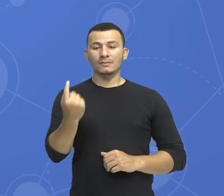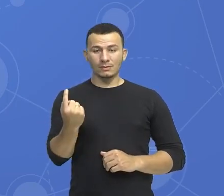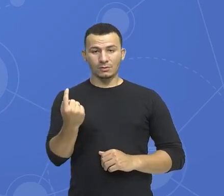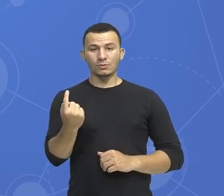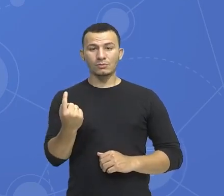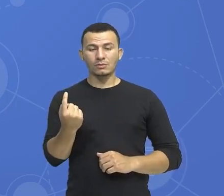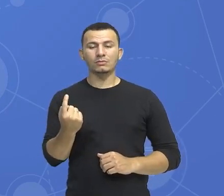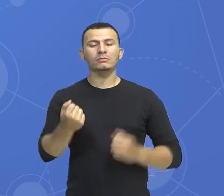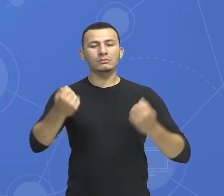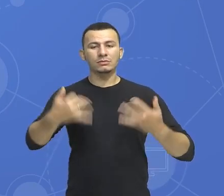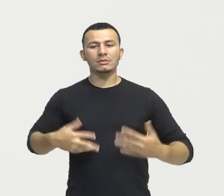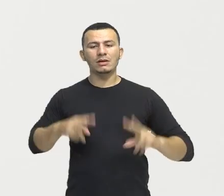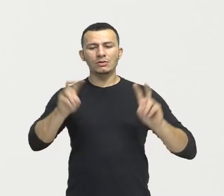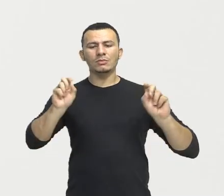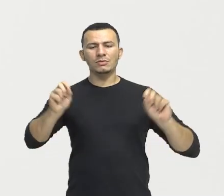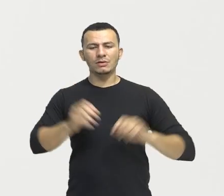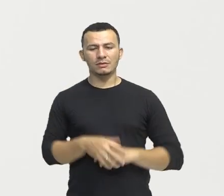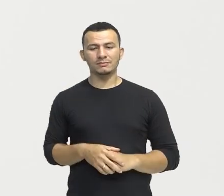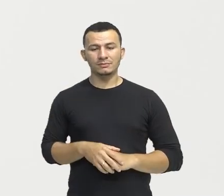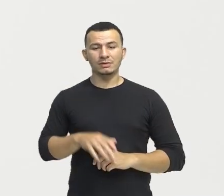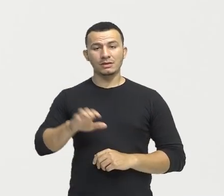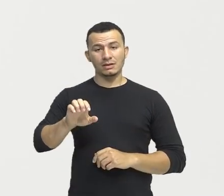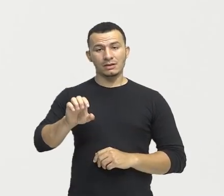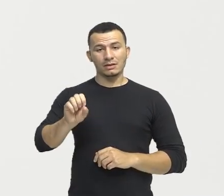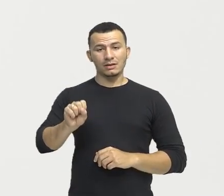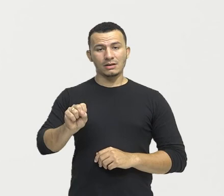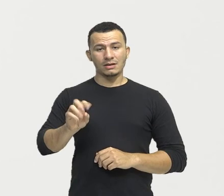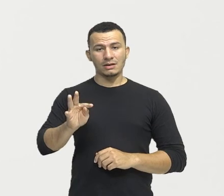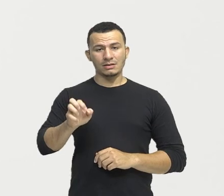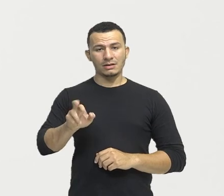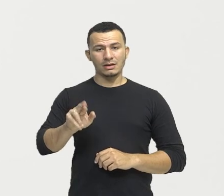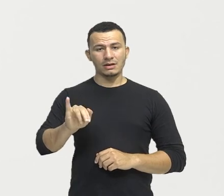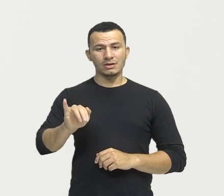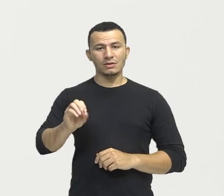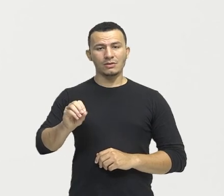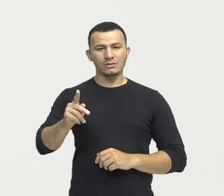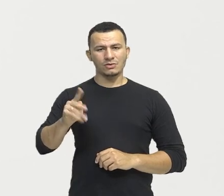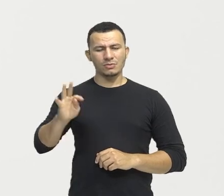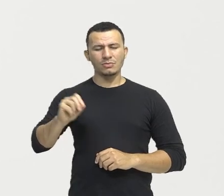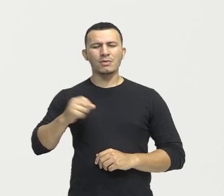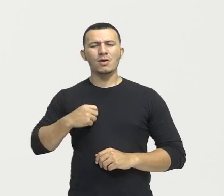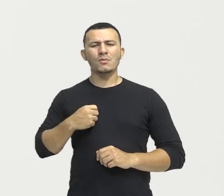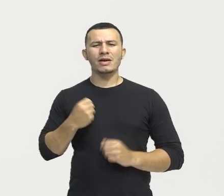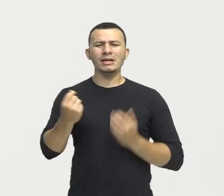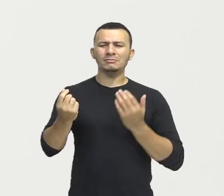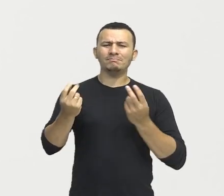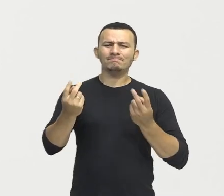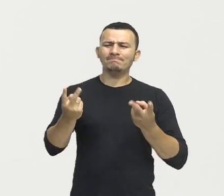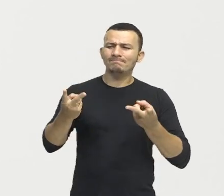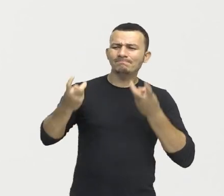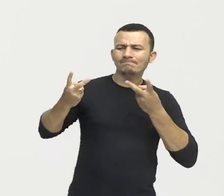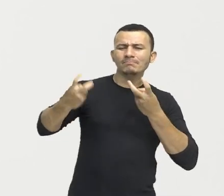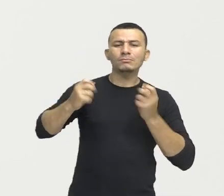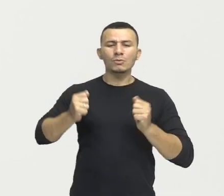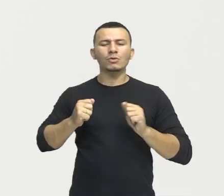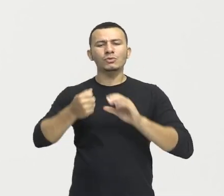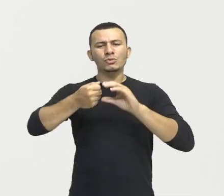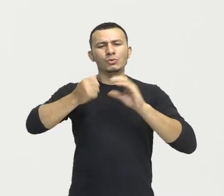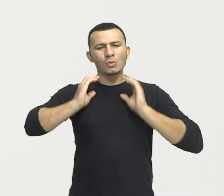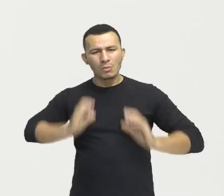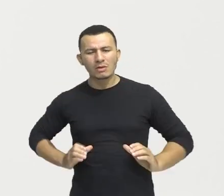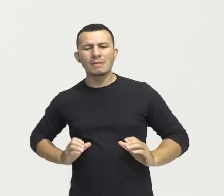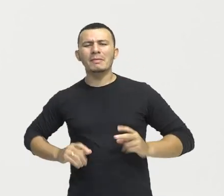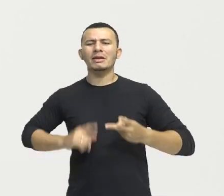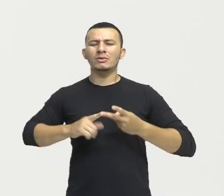se falava assim, ó, estereótipo significa impressão sólida e pode ser sobre aparência, roupas, comportamento,